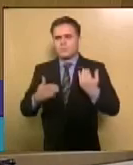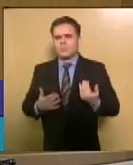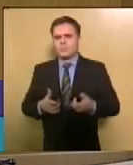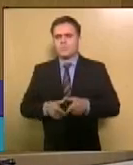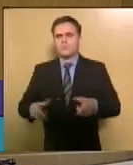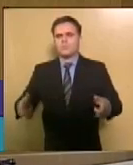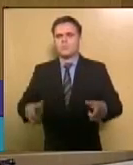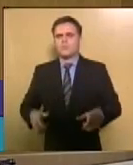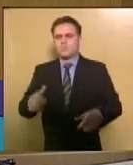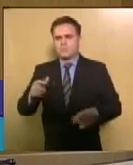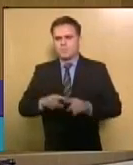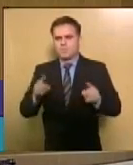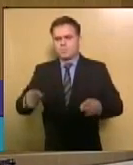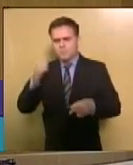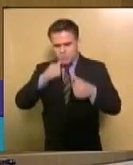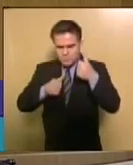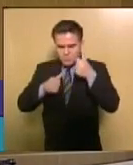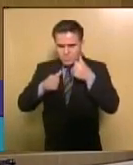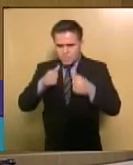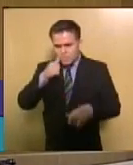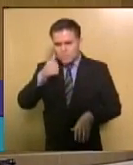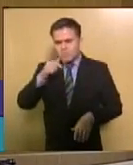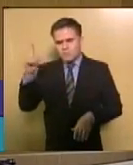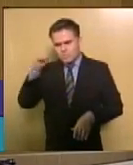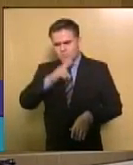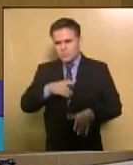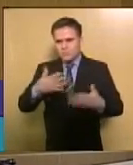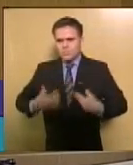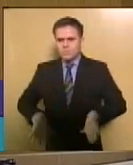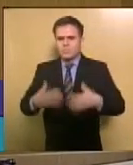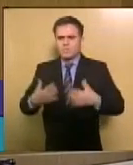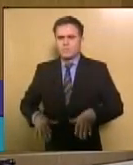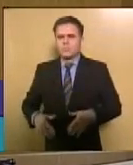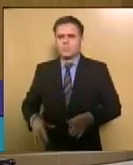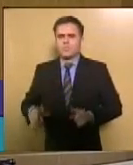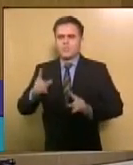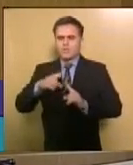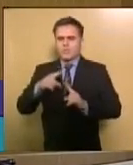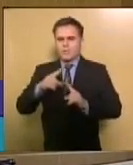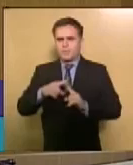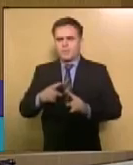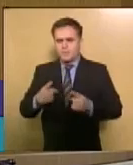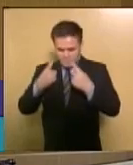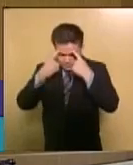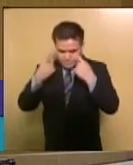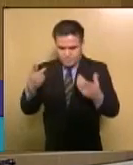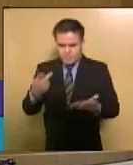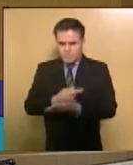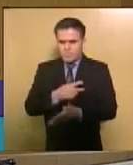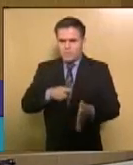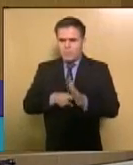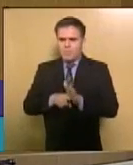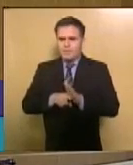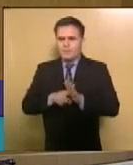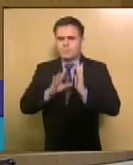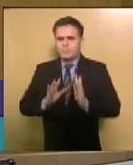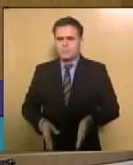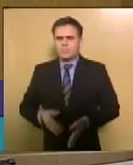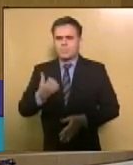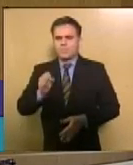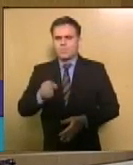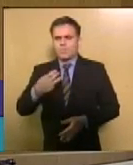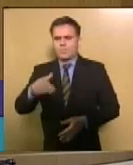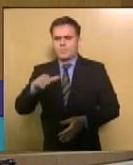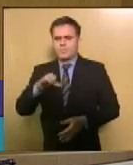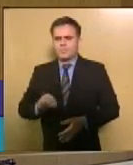mas as mulheres são todos os dias vítimas de uma série de tipos de violência a gente fez uma pesquisa que foi divulgada no dia 8 de